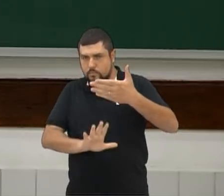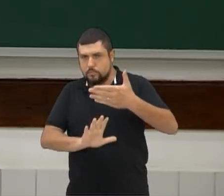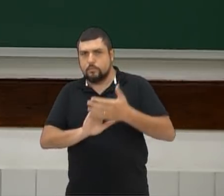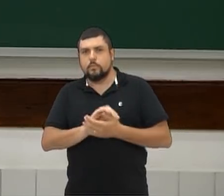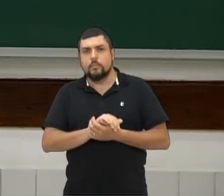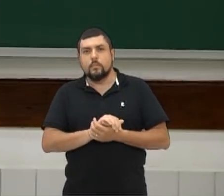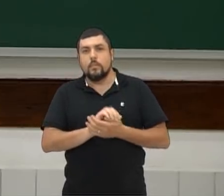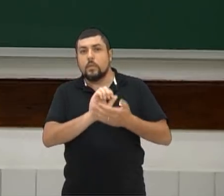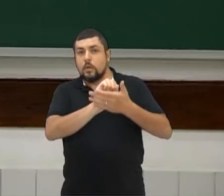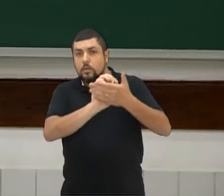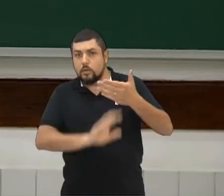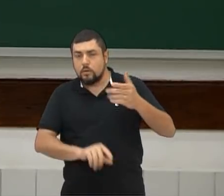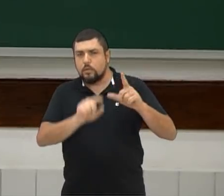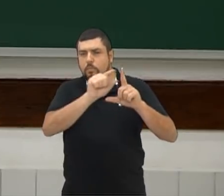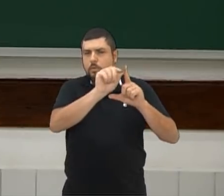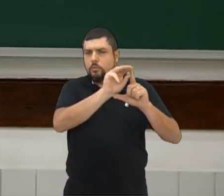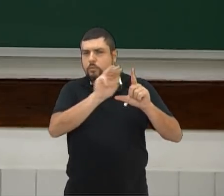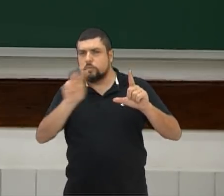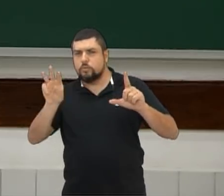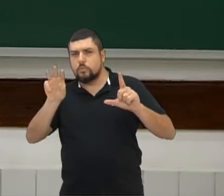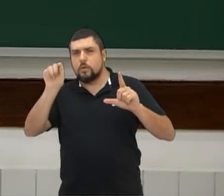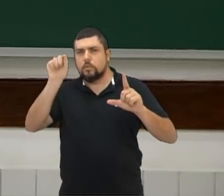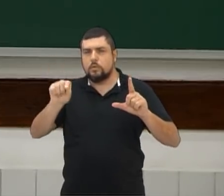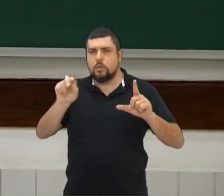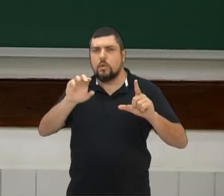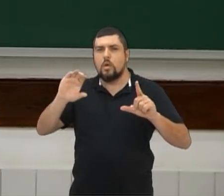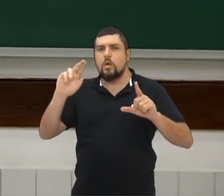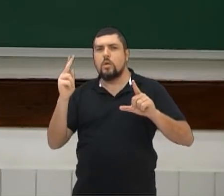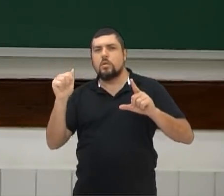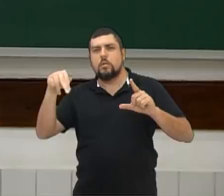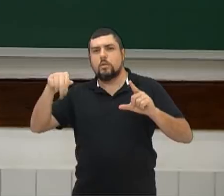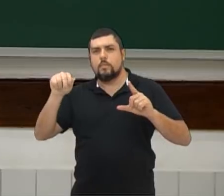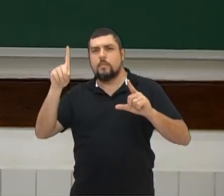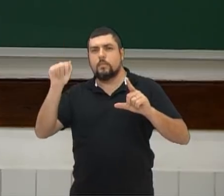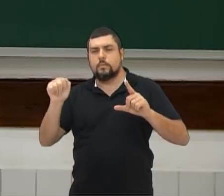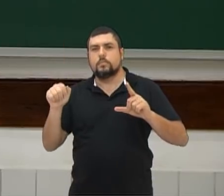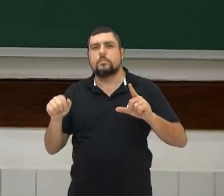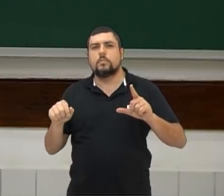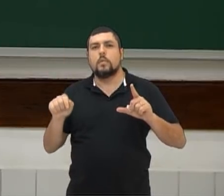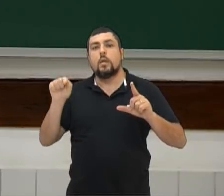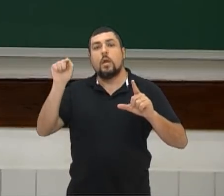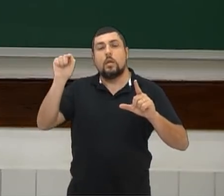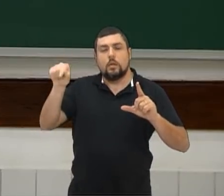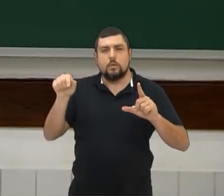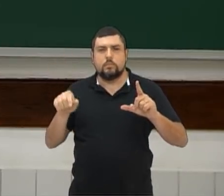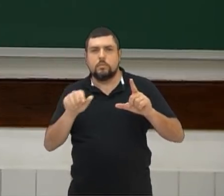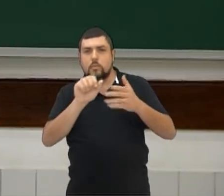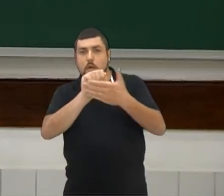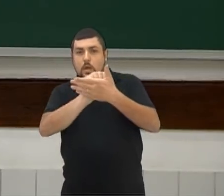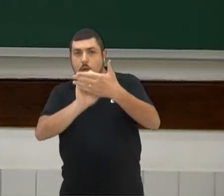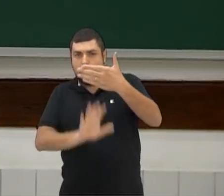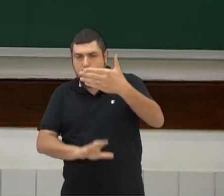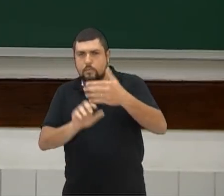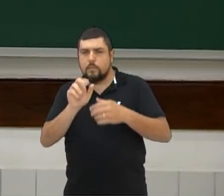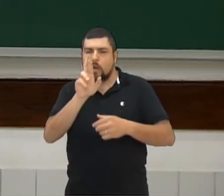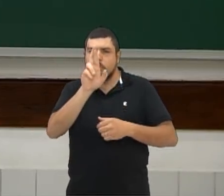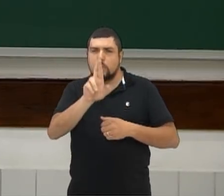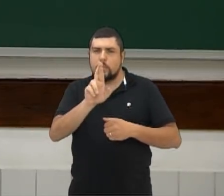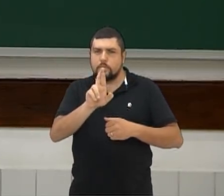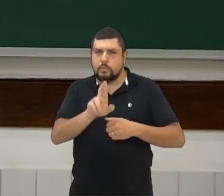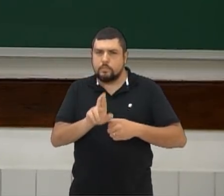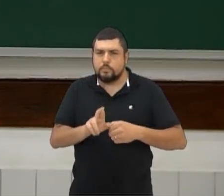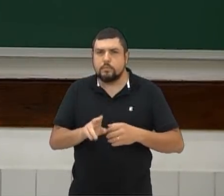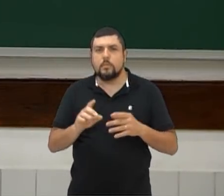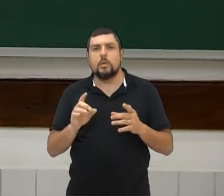um link escrito chamada, que está relacionado com a atividade que vocês vão fazer. Realizem essa atividade, essa